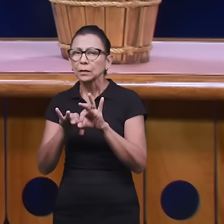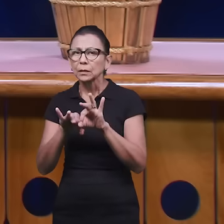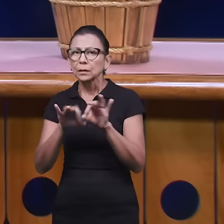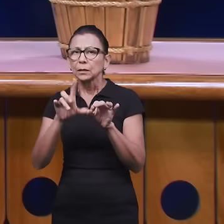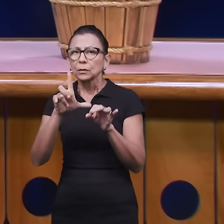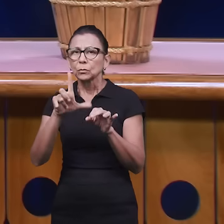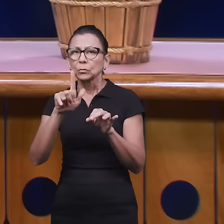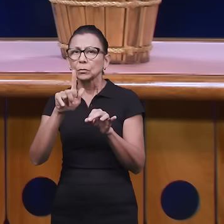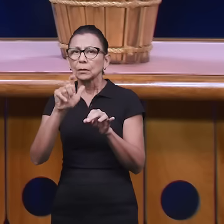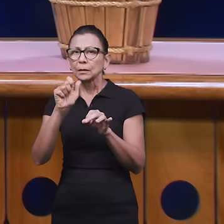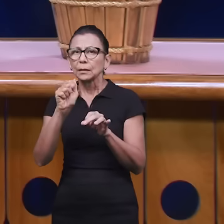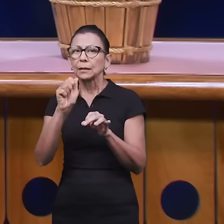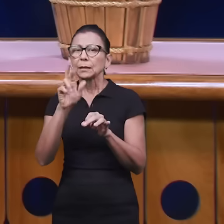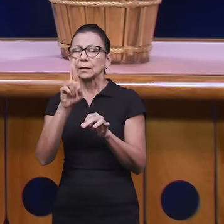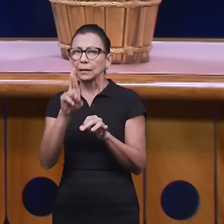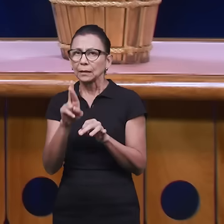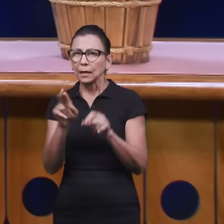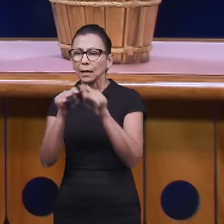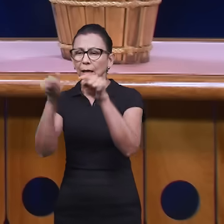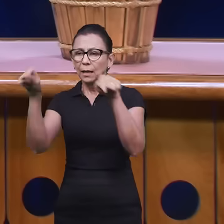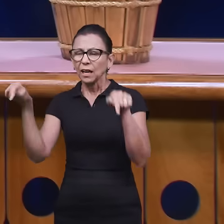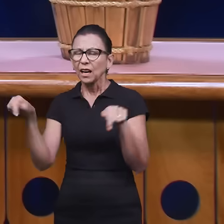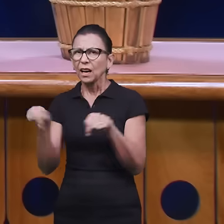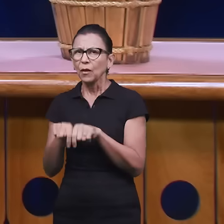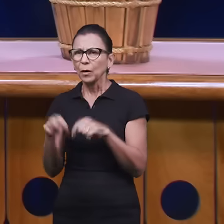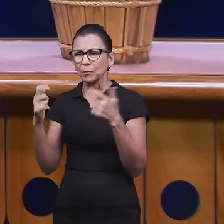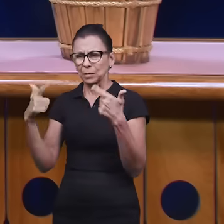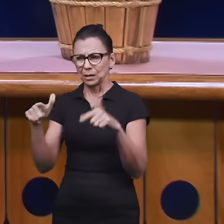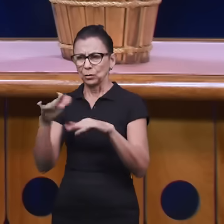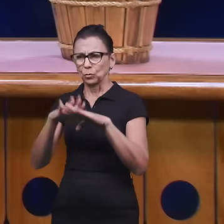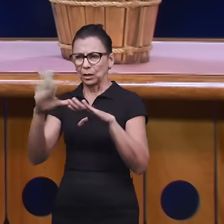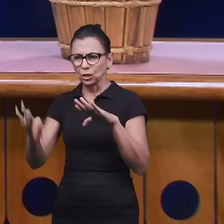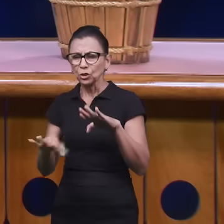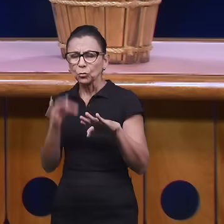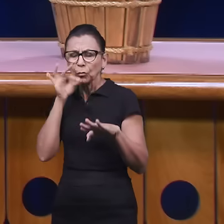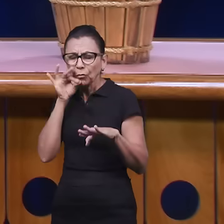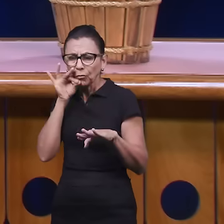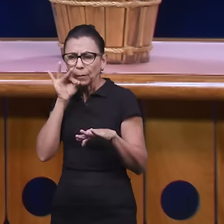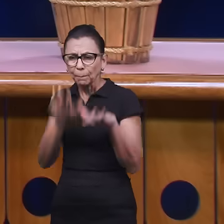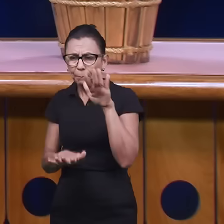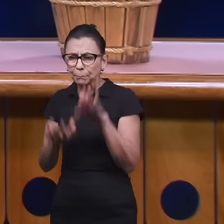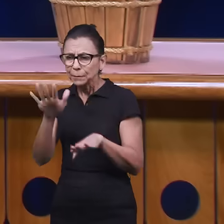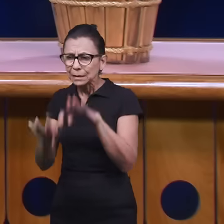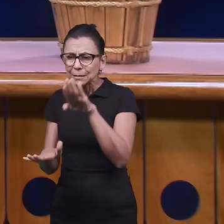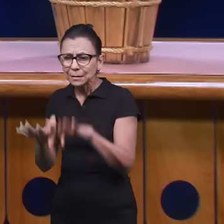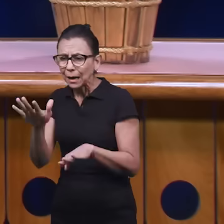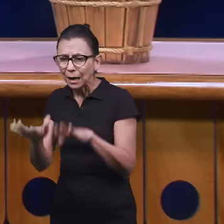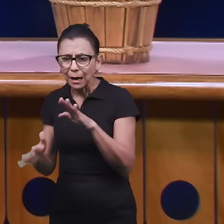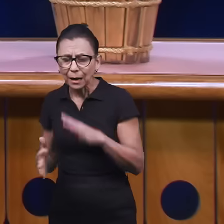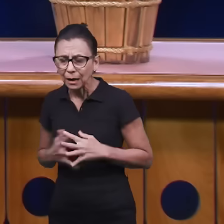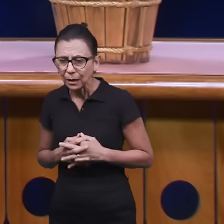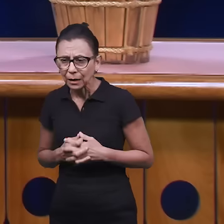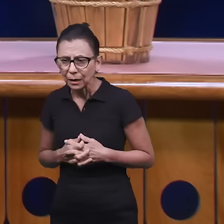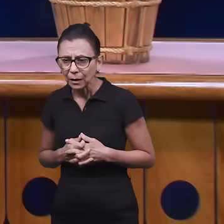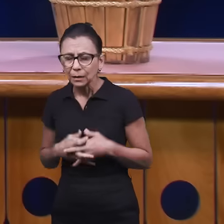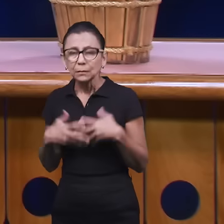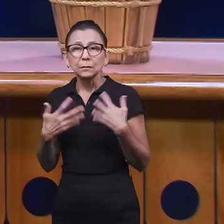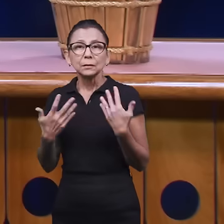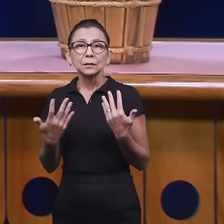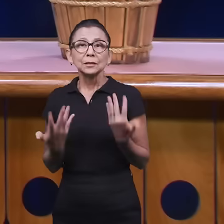Então, enquanto que o trigo de Israel tinha gosto de barro, o trigo de Gideão tinha gosto de